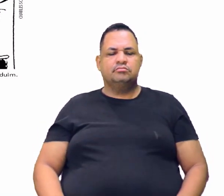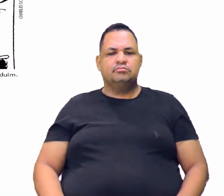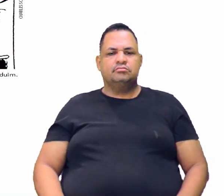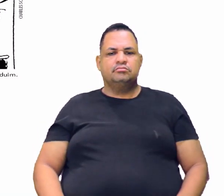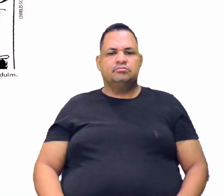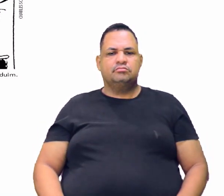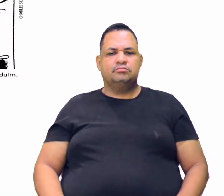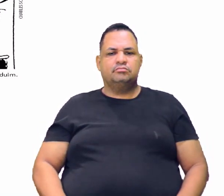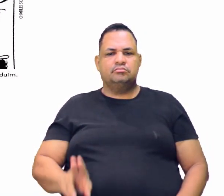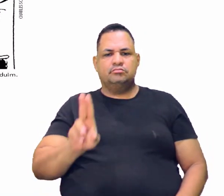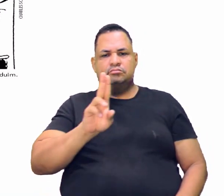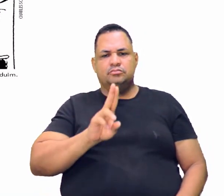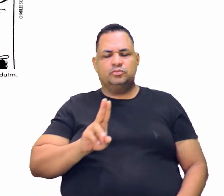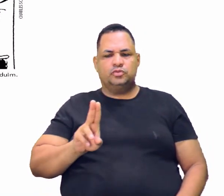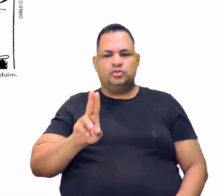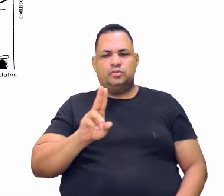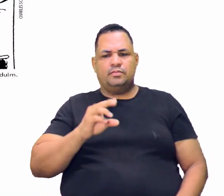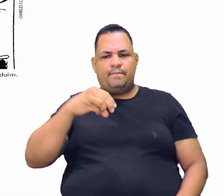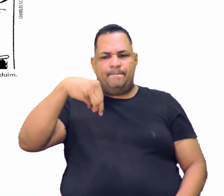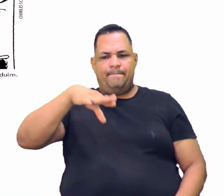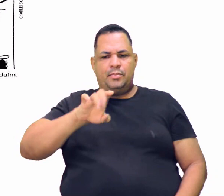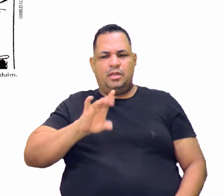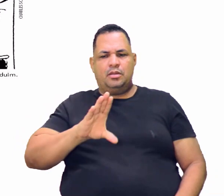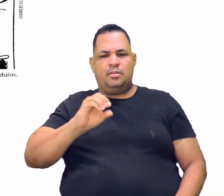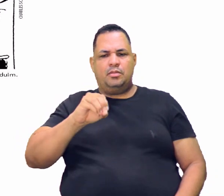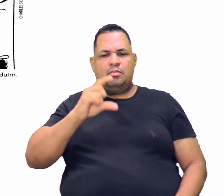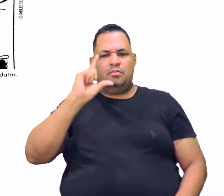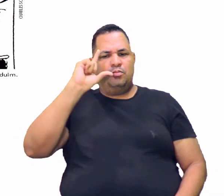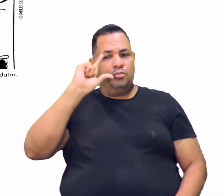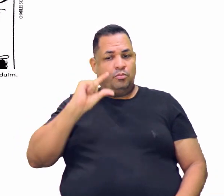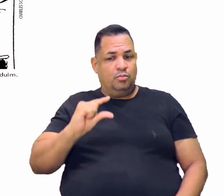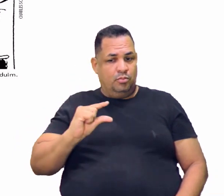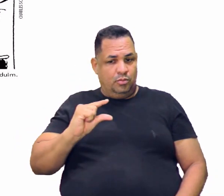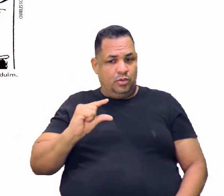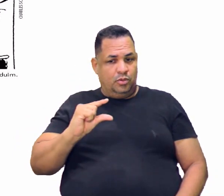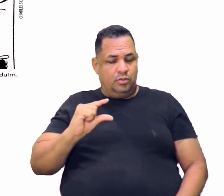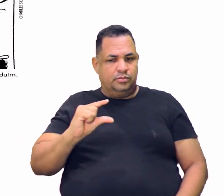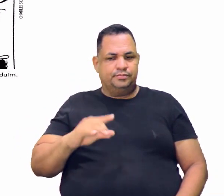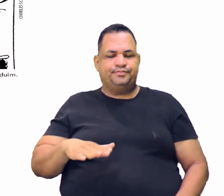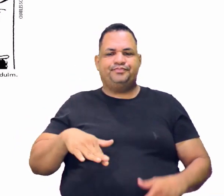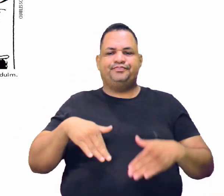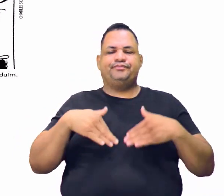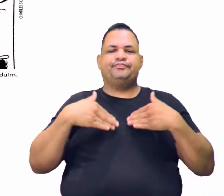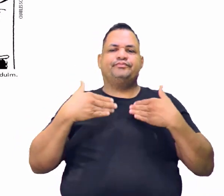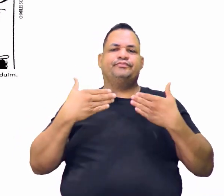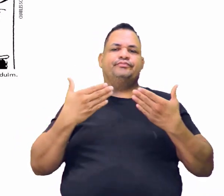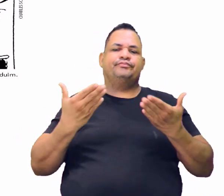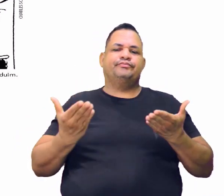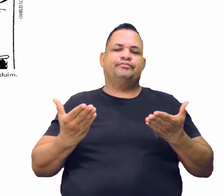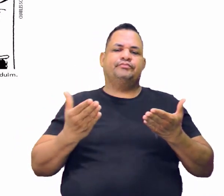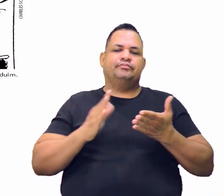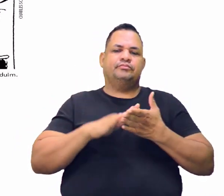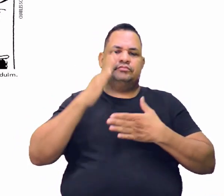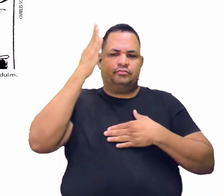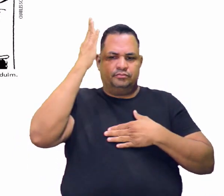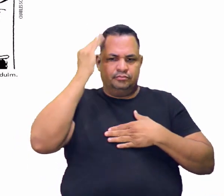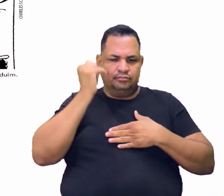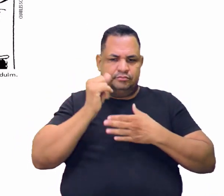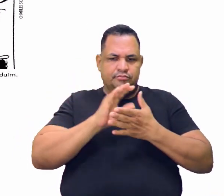Então, usou meio, quer dizer, um pouco. Quando você, para saber se